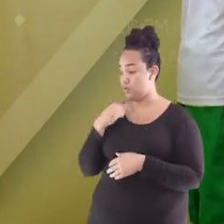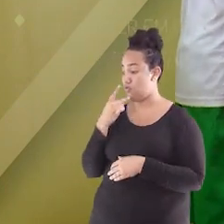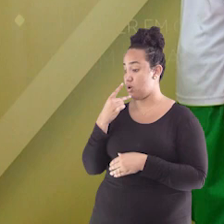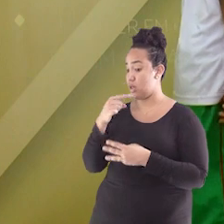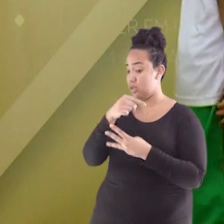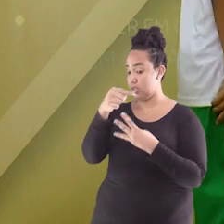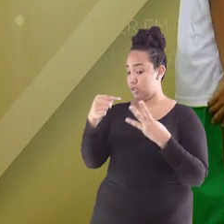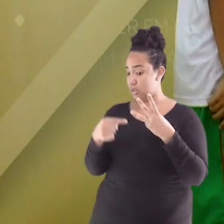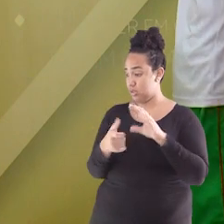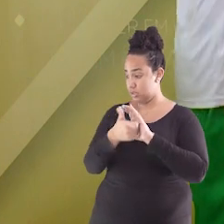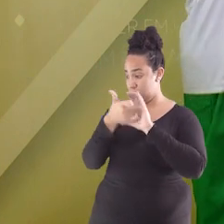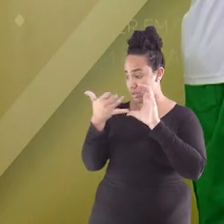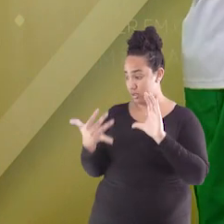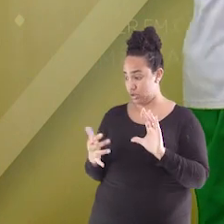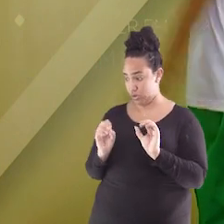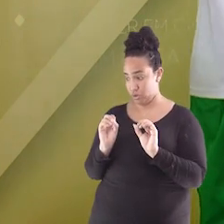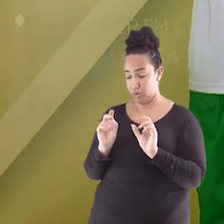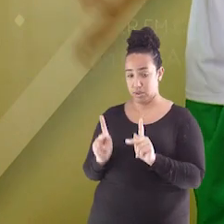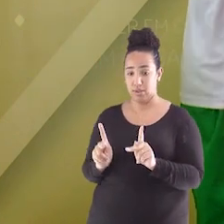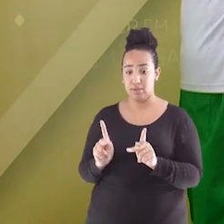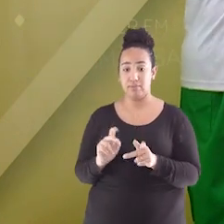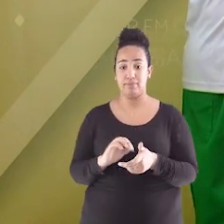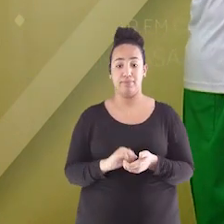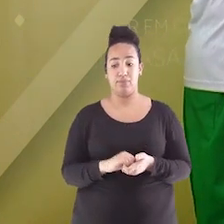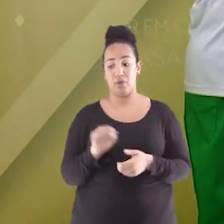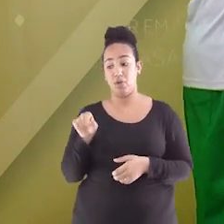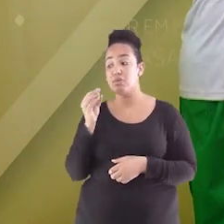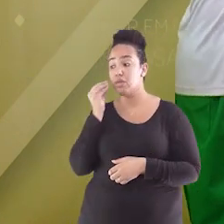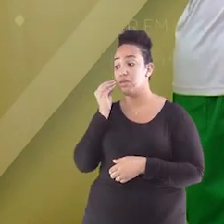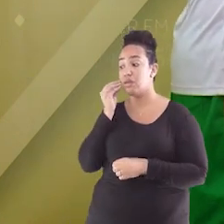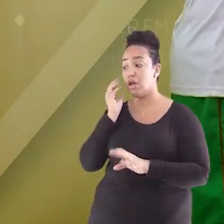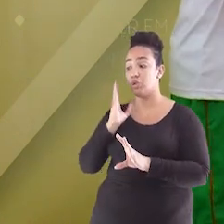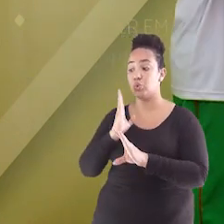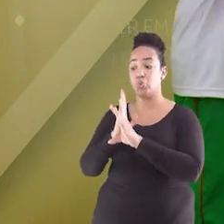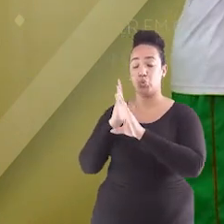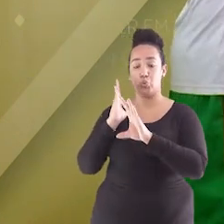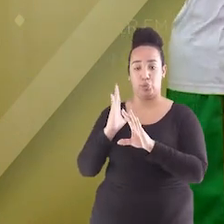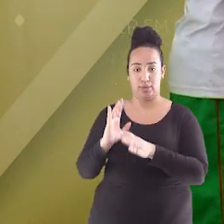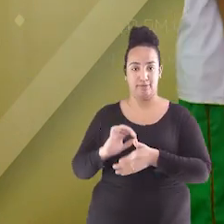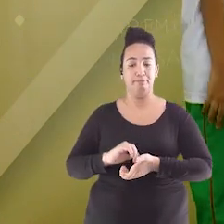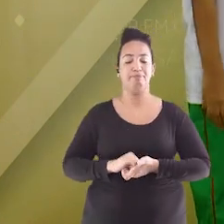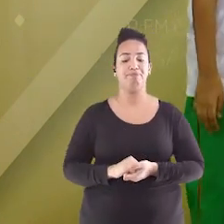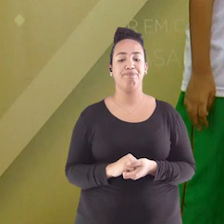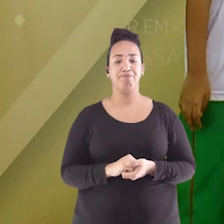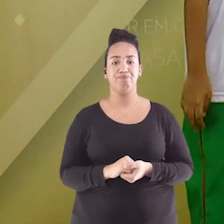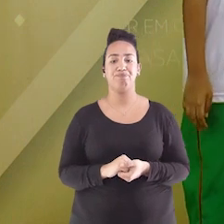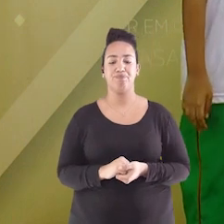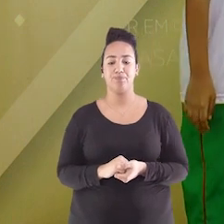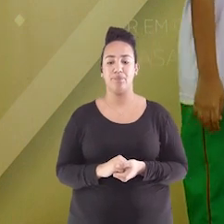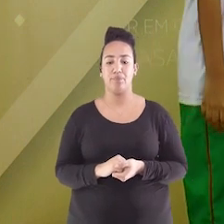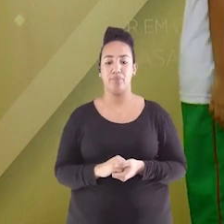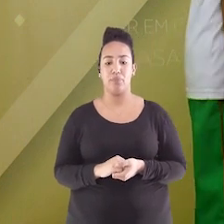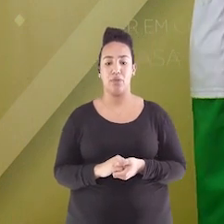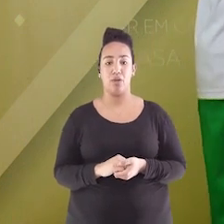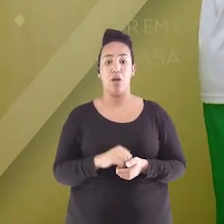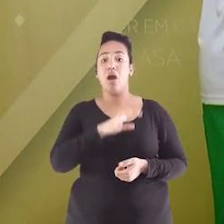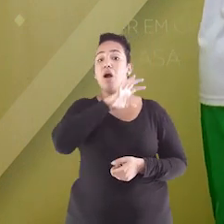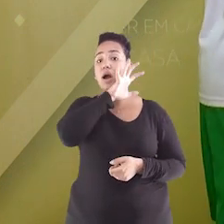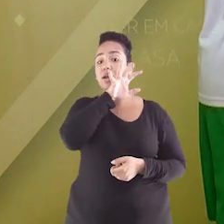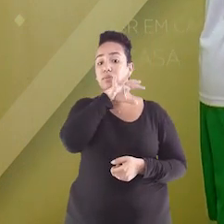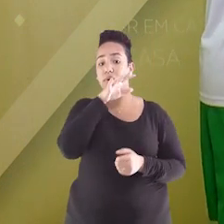três características, tá bom? Ok. Então, tente descobrir. Então, vamos lá. Bom, ele é